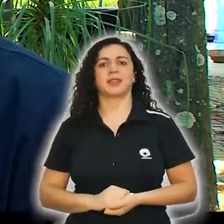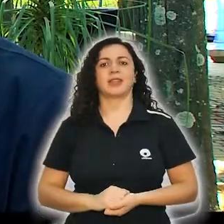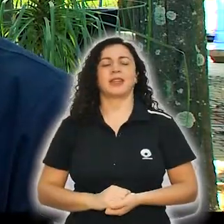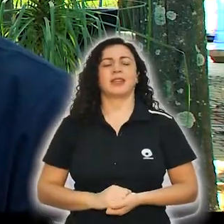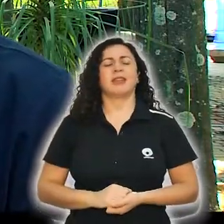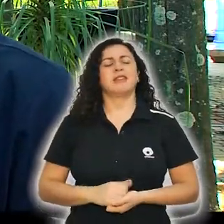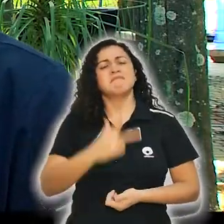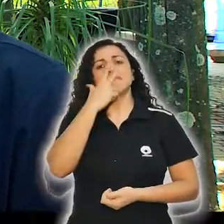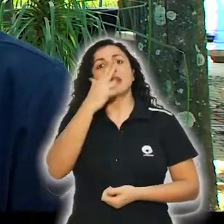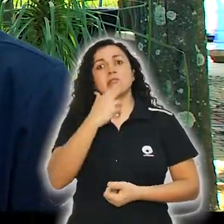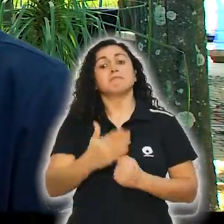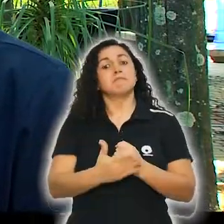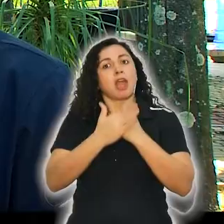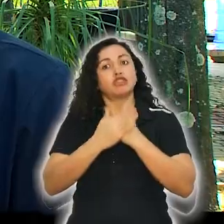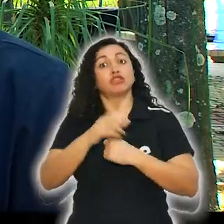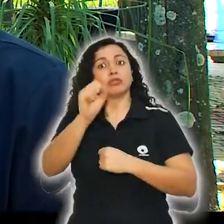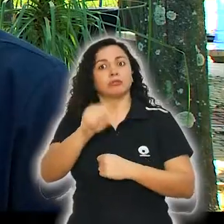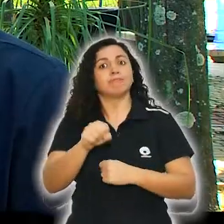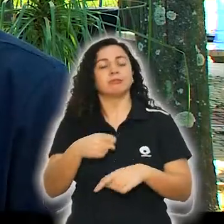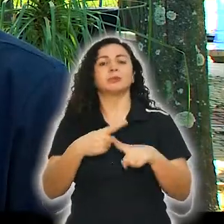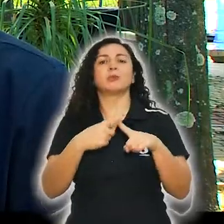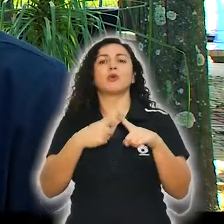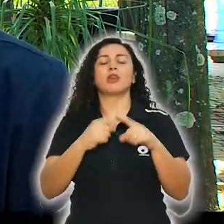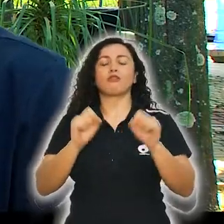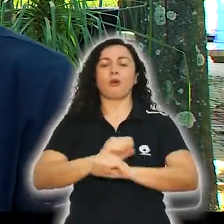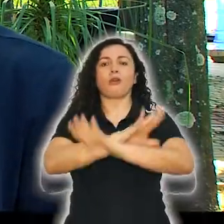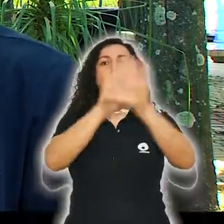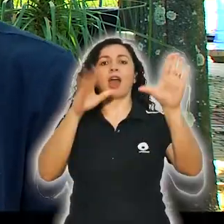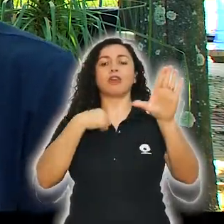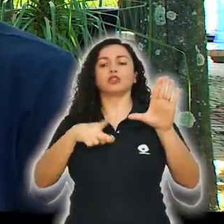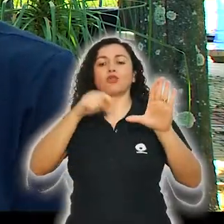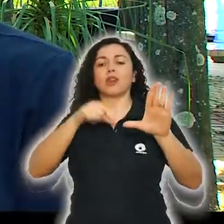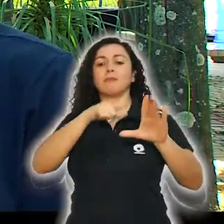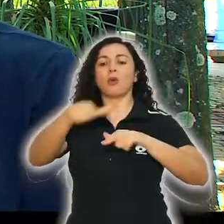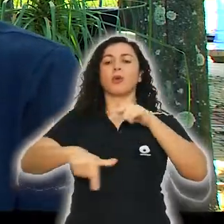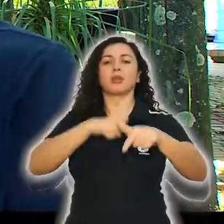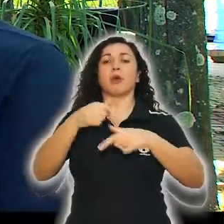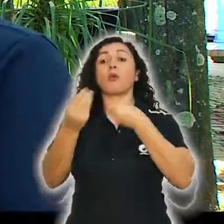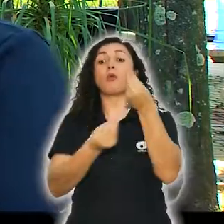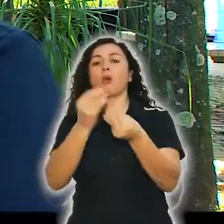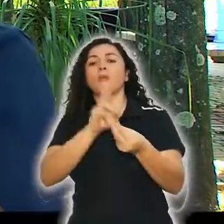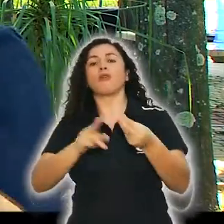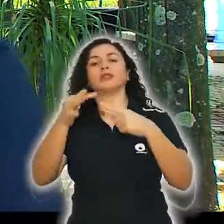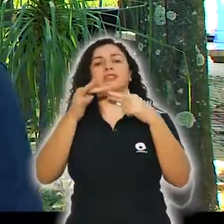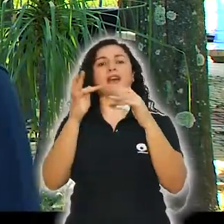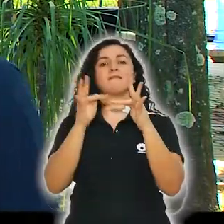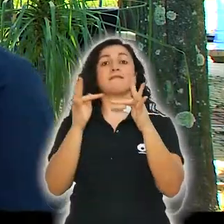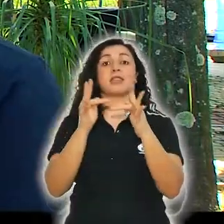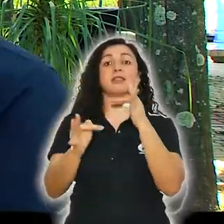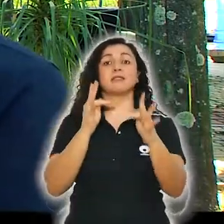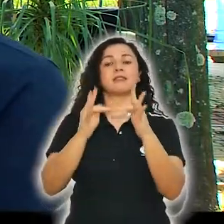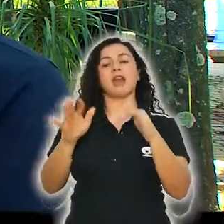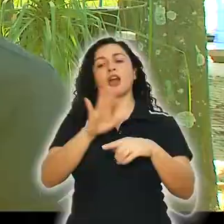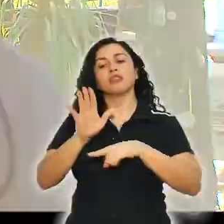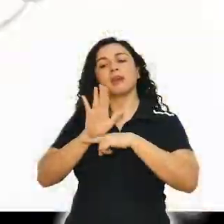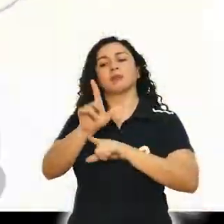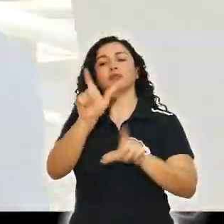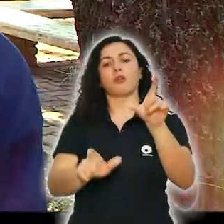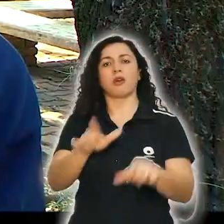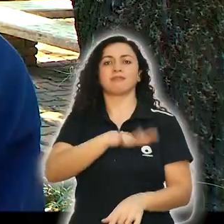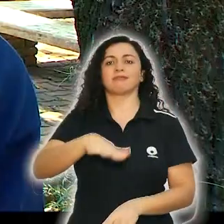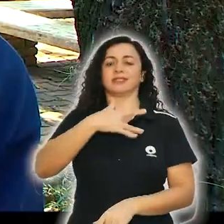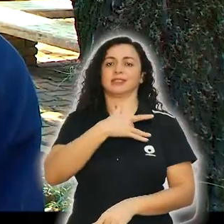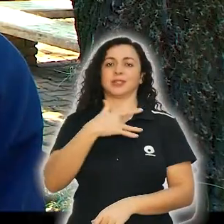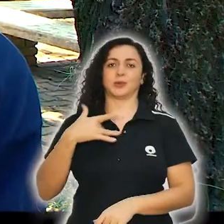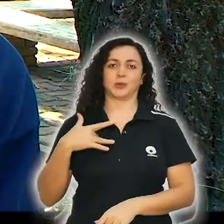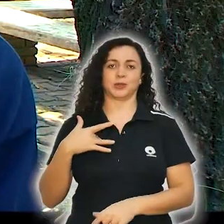porque ficou realmente claro em que área eu vou trabalhar, tipo, como eu vou usar a física na saúde para ajudar as pessoas. Eu